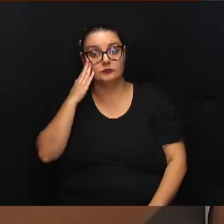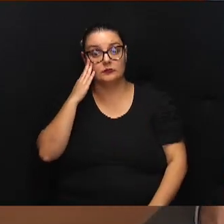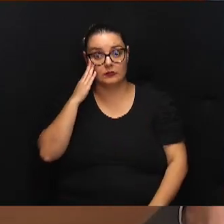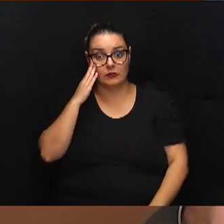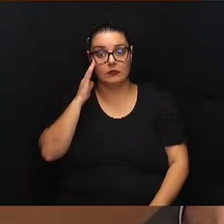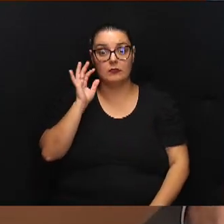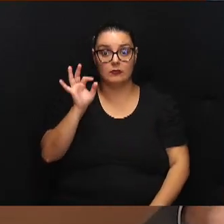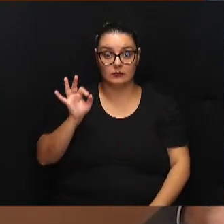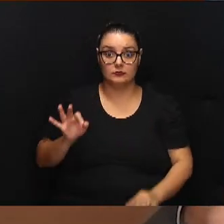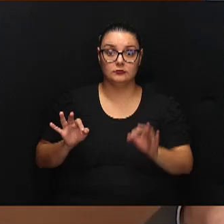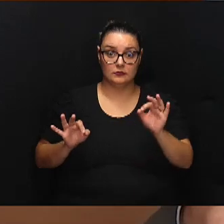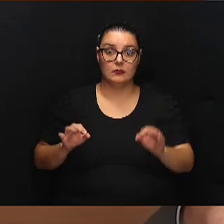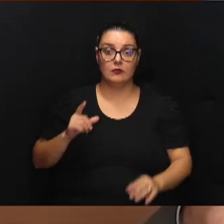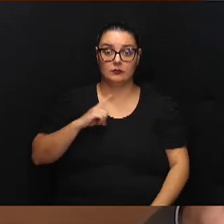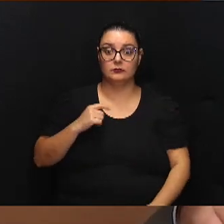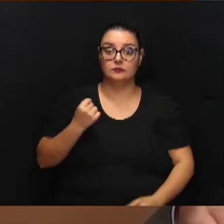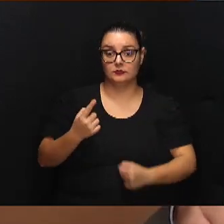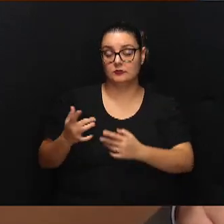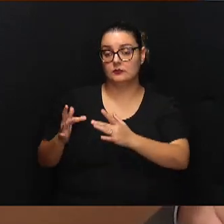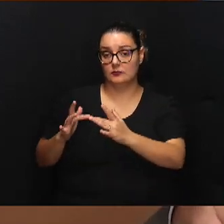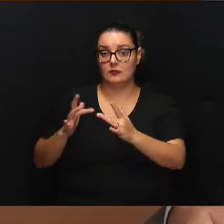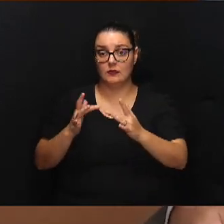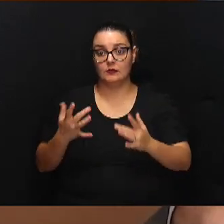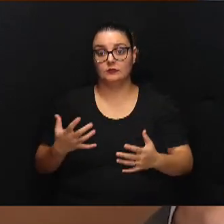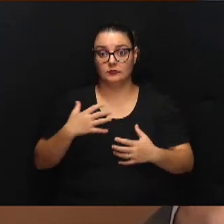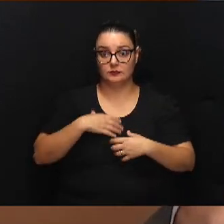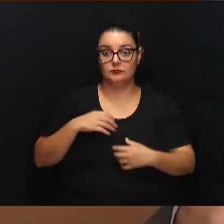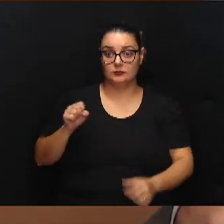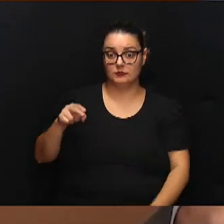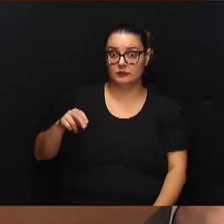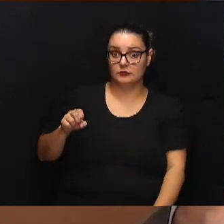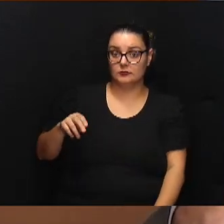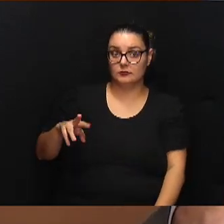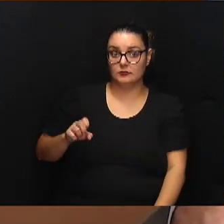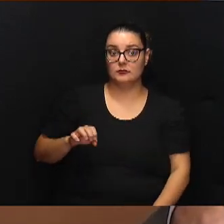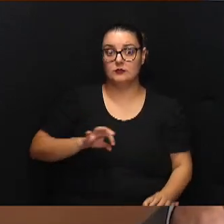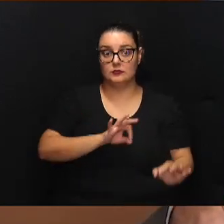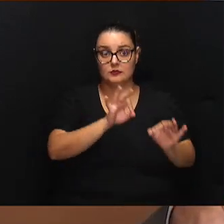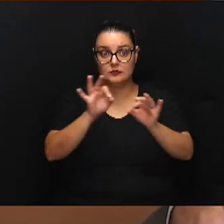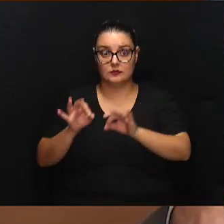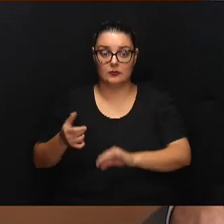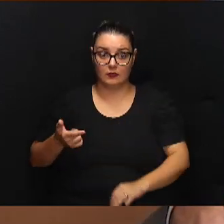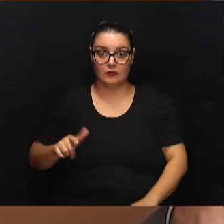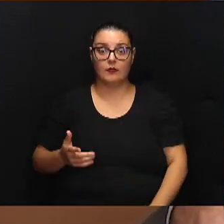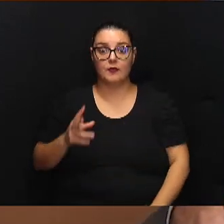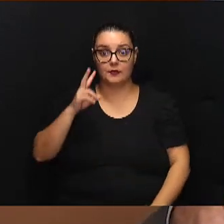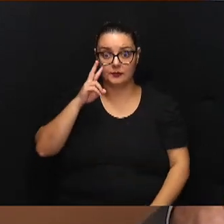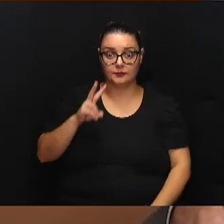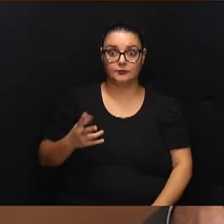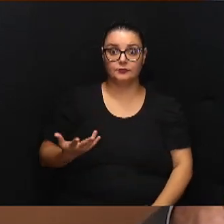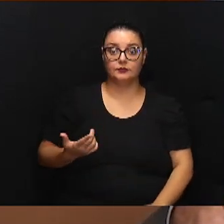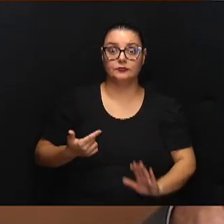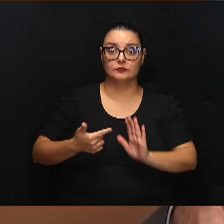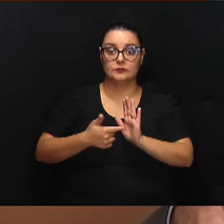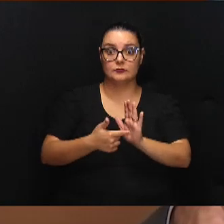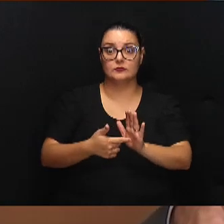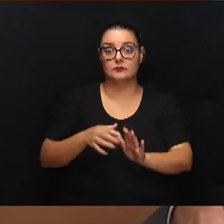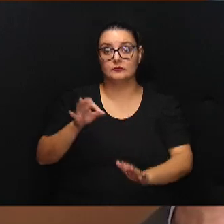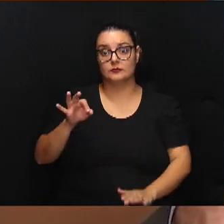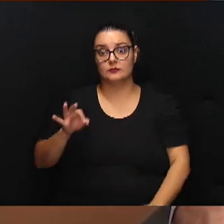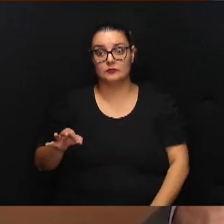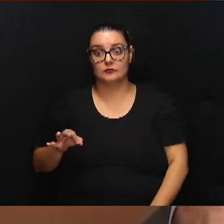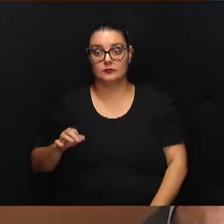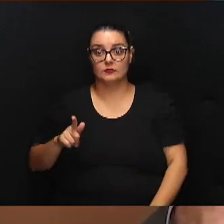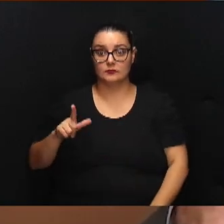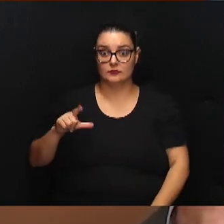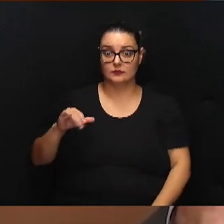tendências, né? Porque quem já teve algum contato com esses sensores de monitoramento contínuo, vê que eles até te mostram uma tendência, se a sua glicemia